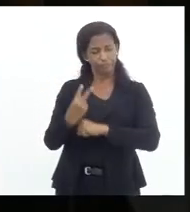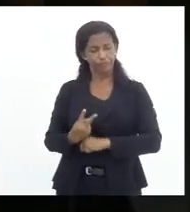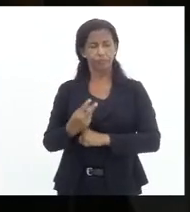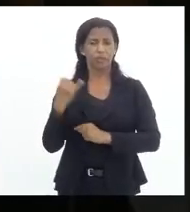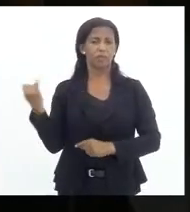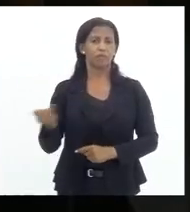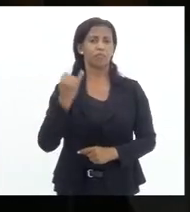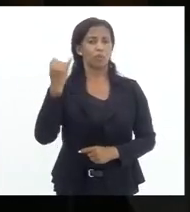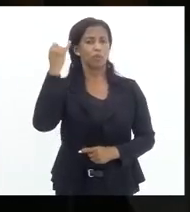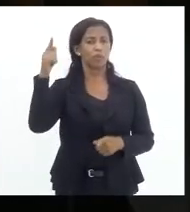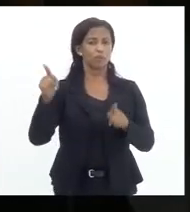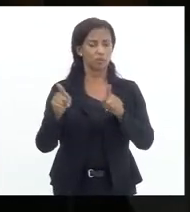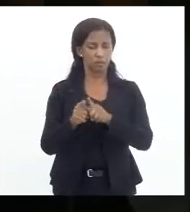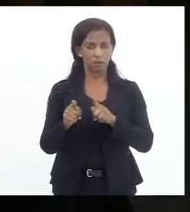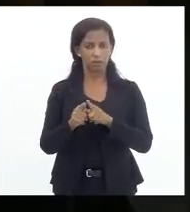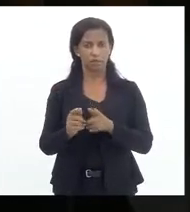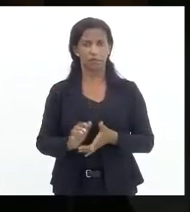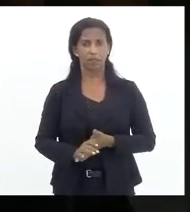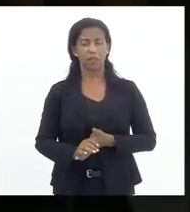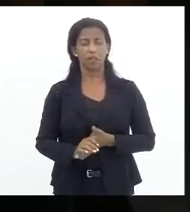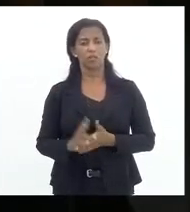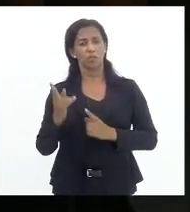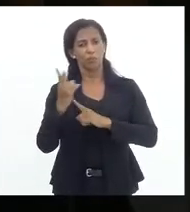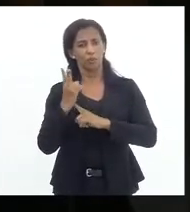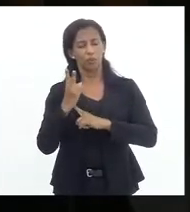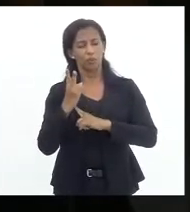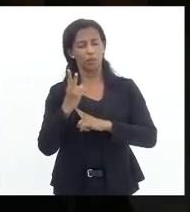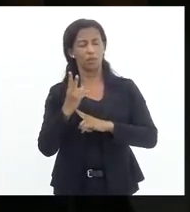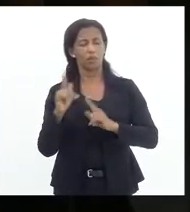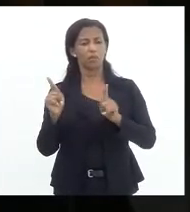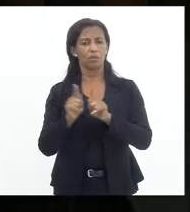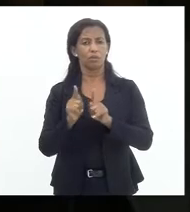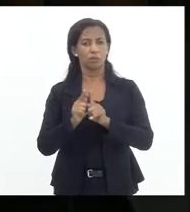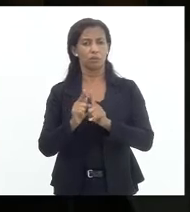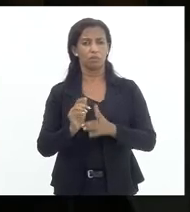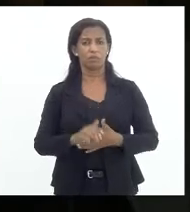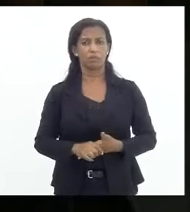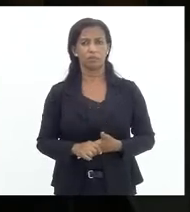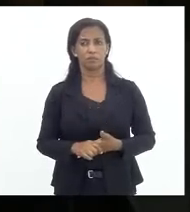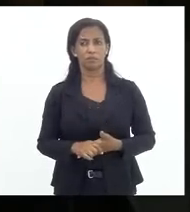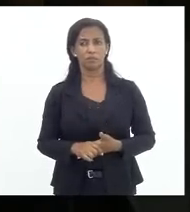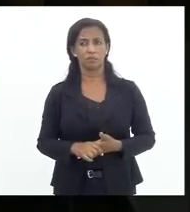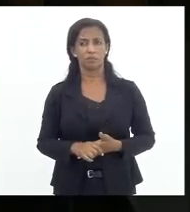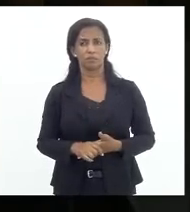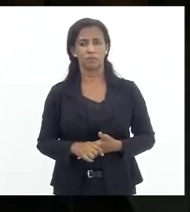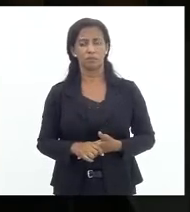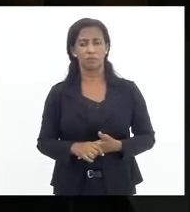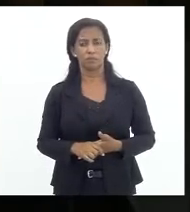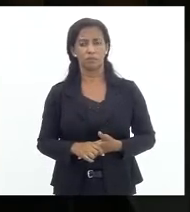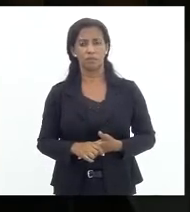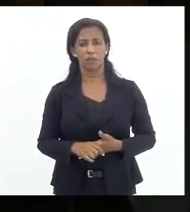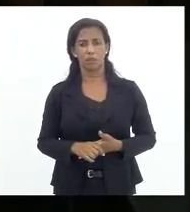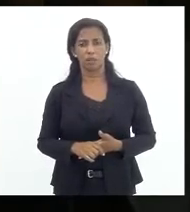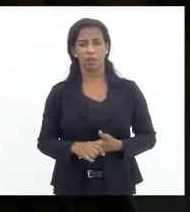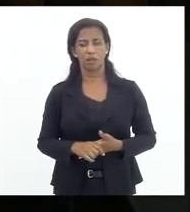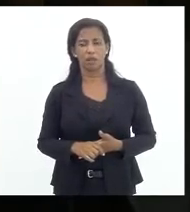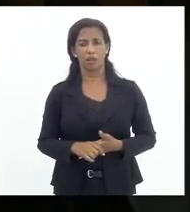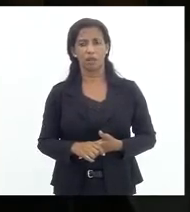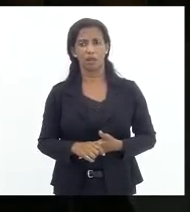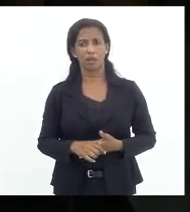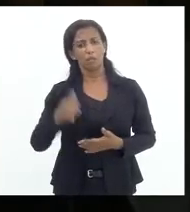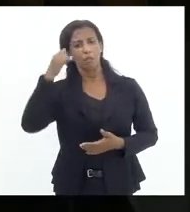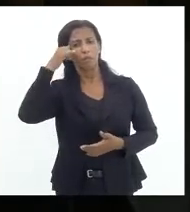indispensáveis ainda é de prevenção e de preservação Face às ameaças